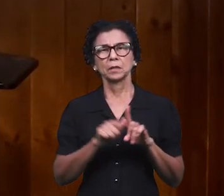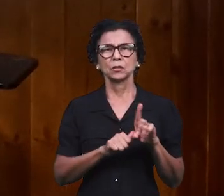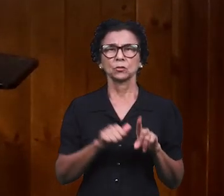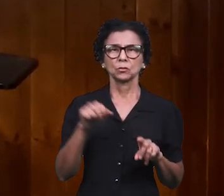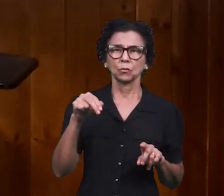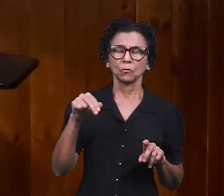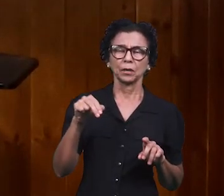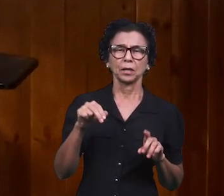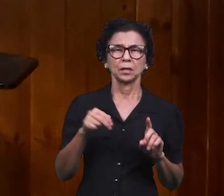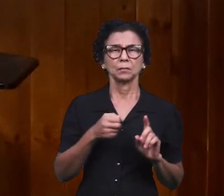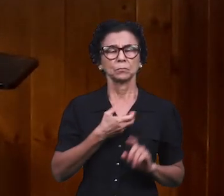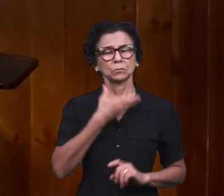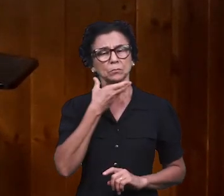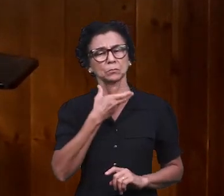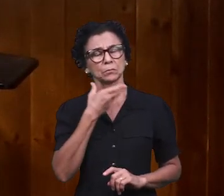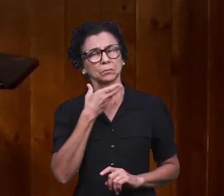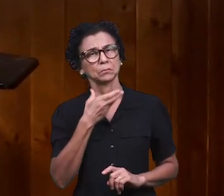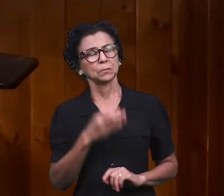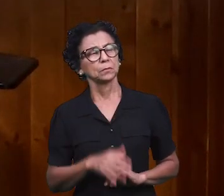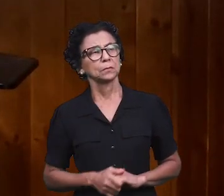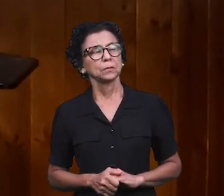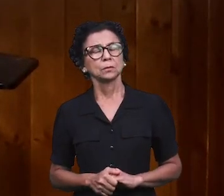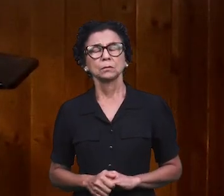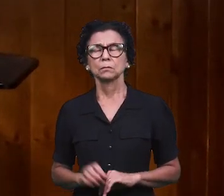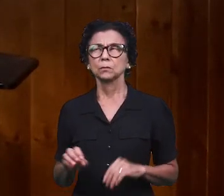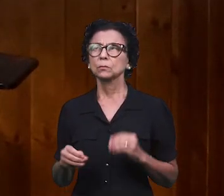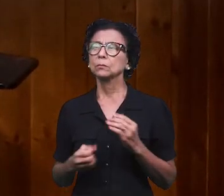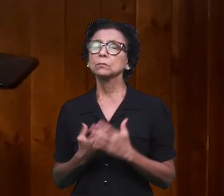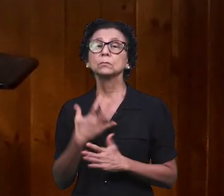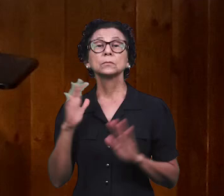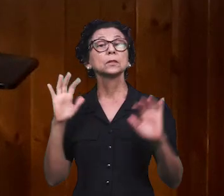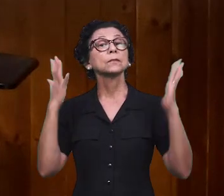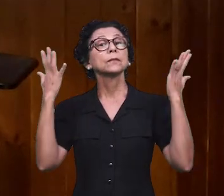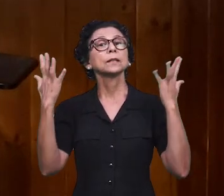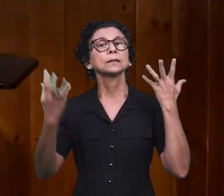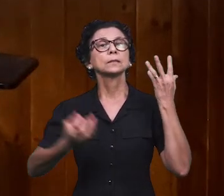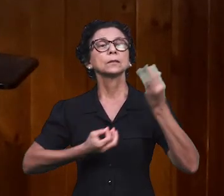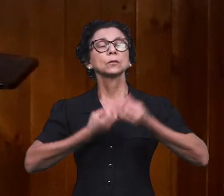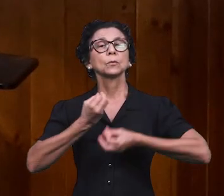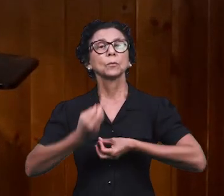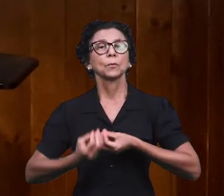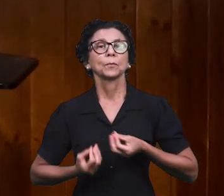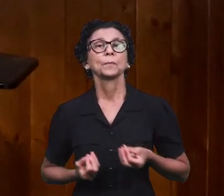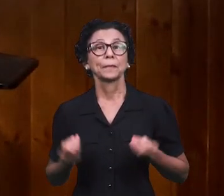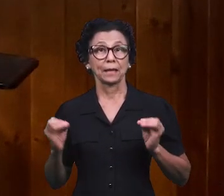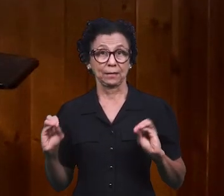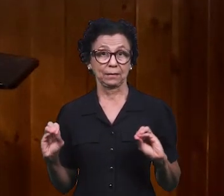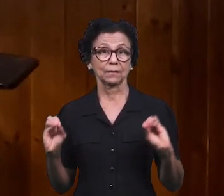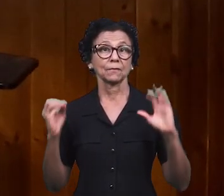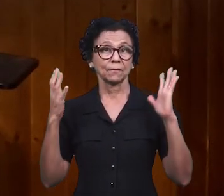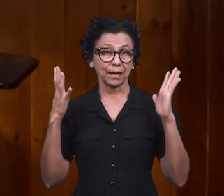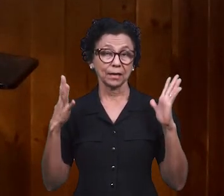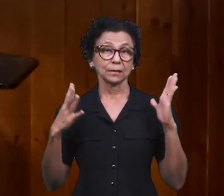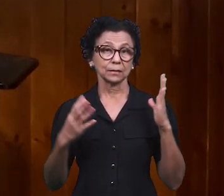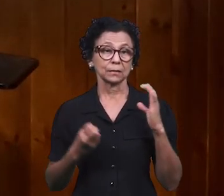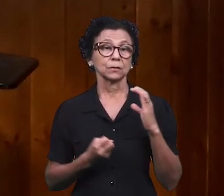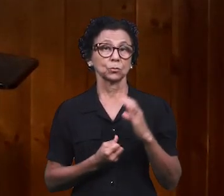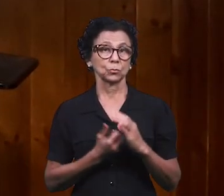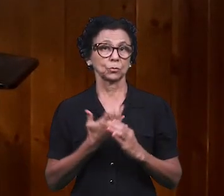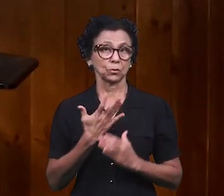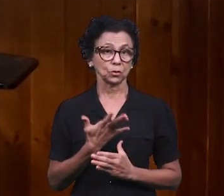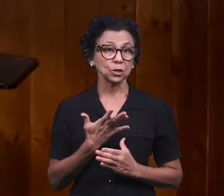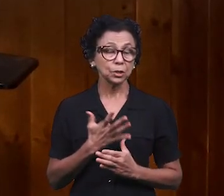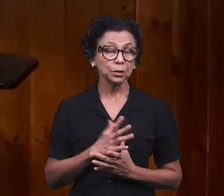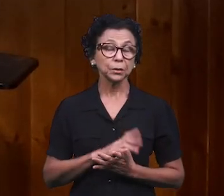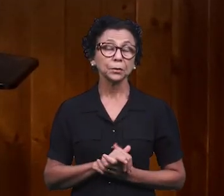dezembro, e a gente pode perguntar como surgiu essa festa. Essa festa teve origem quando